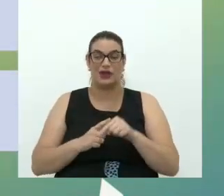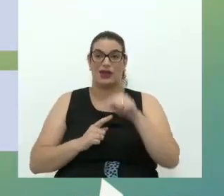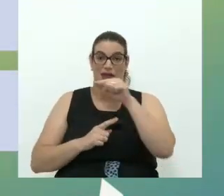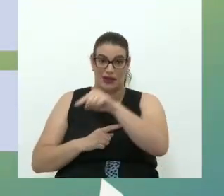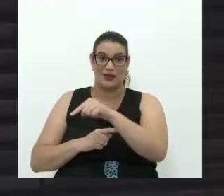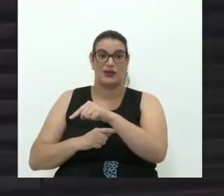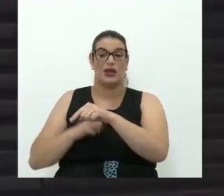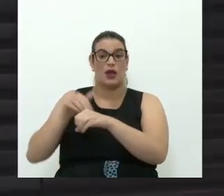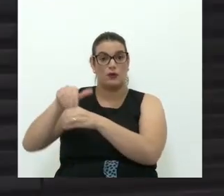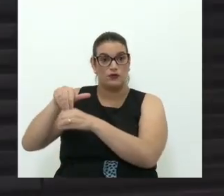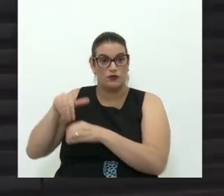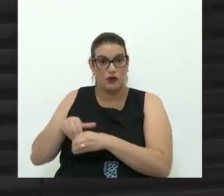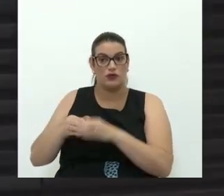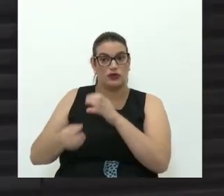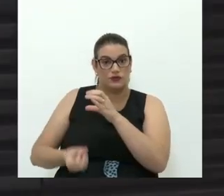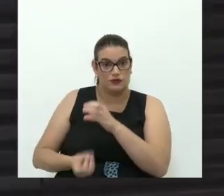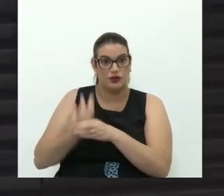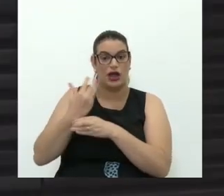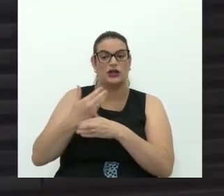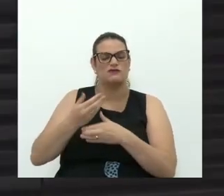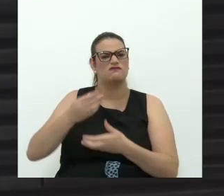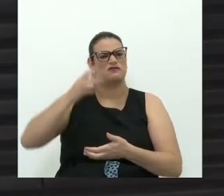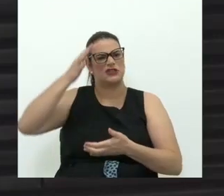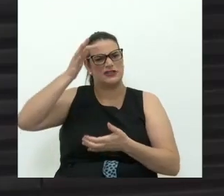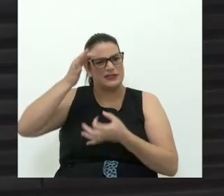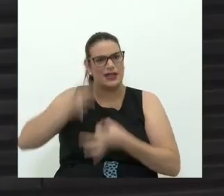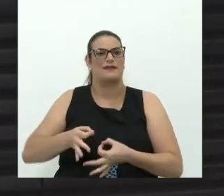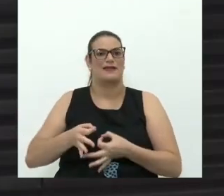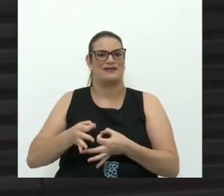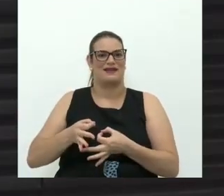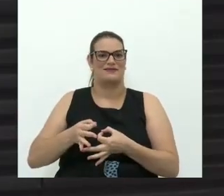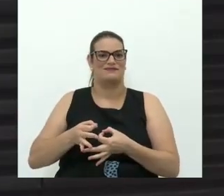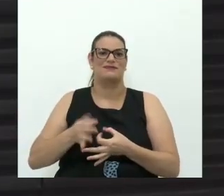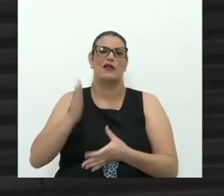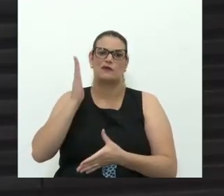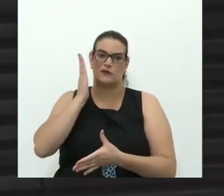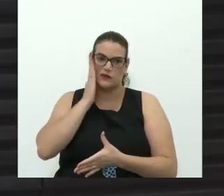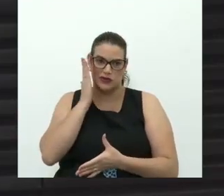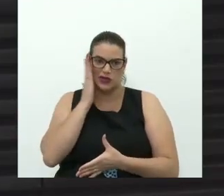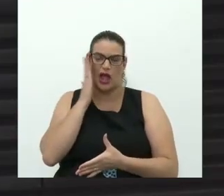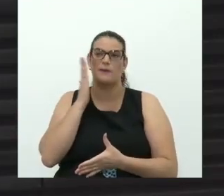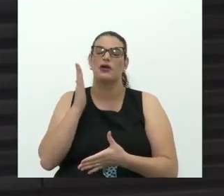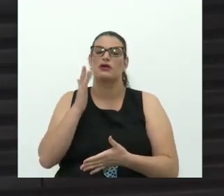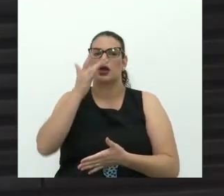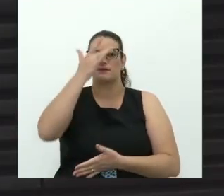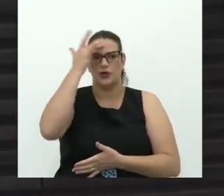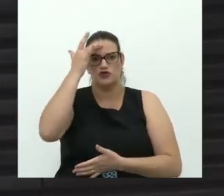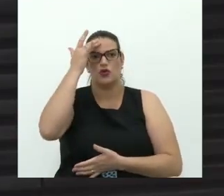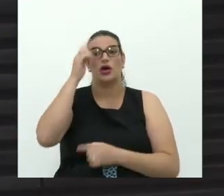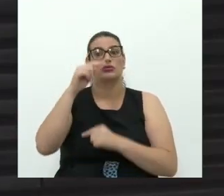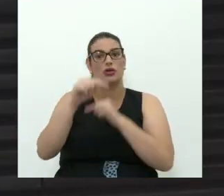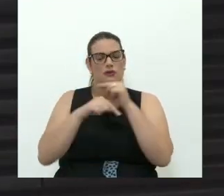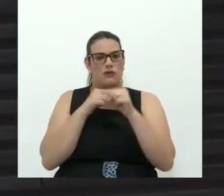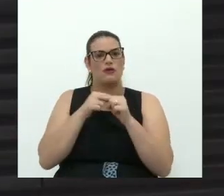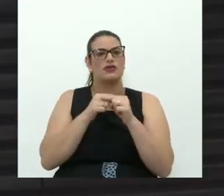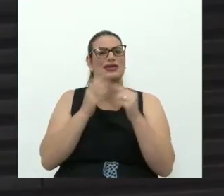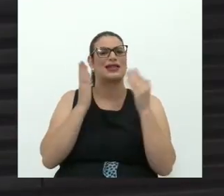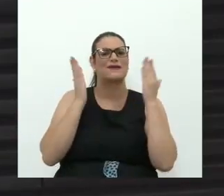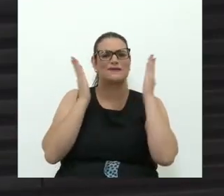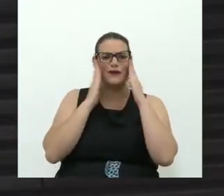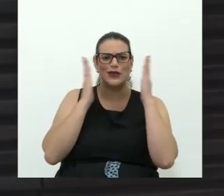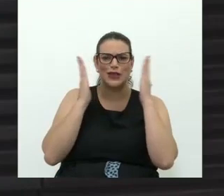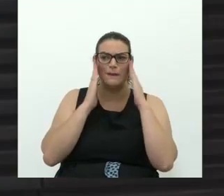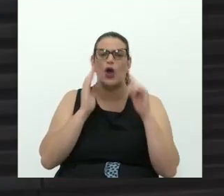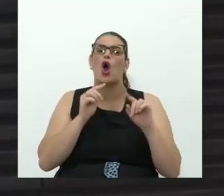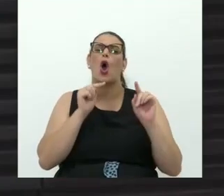voto formado por convicção é aquele que a pessoa inclusive vai saber por que